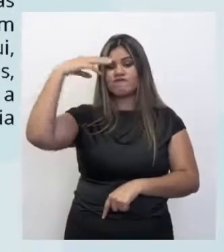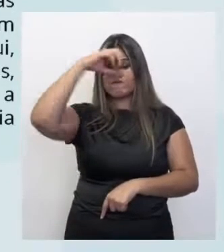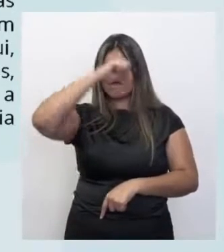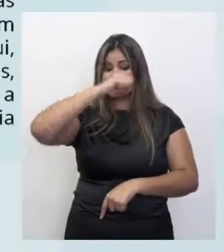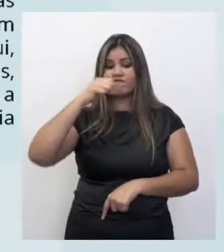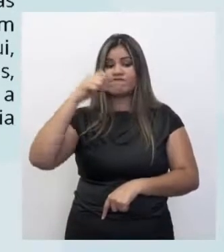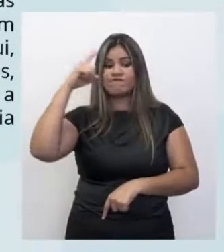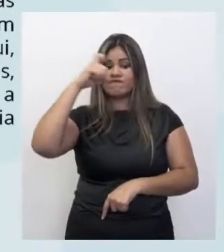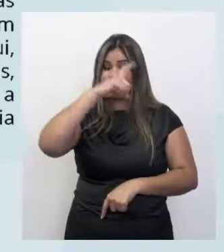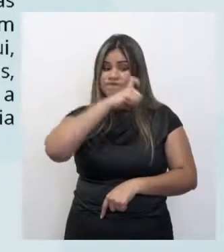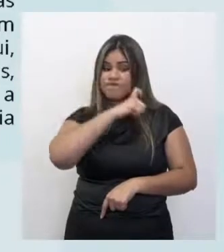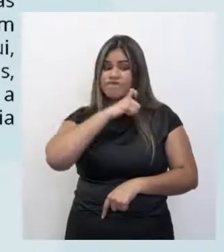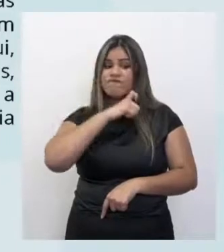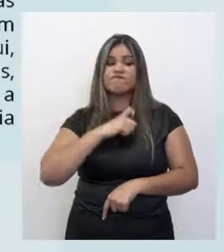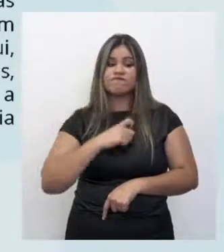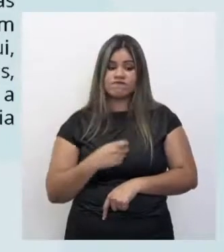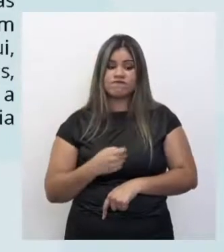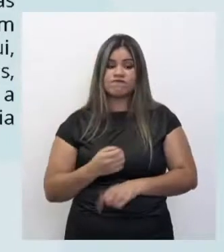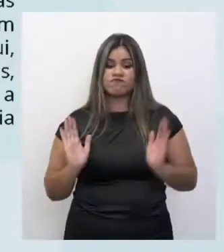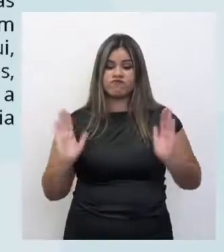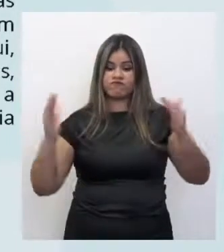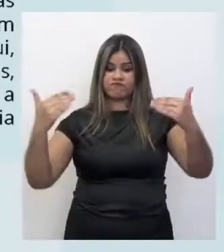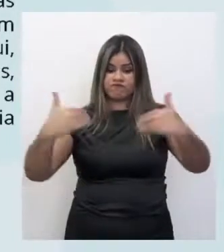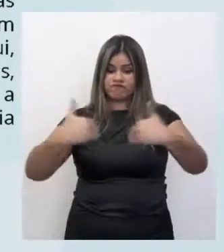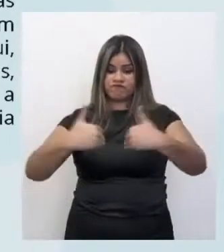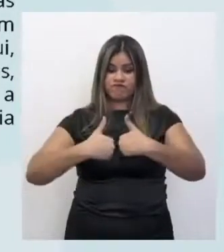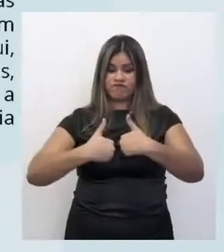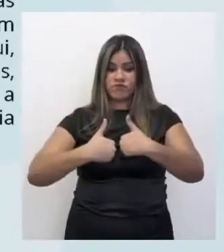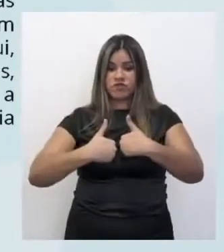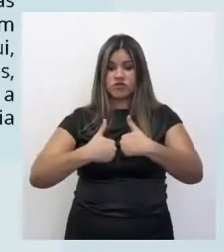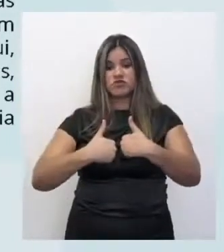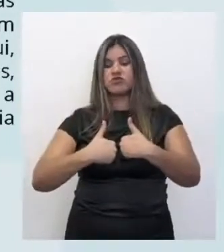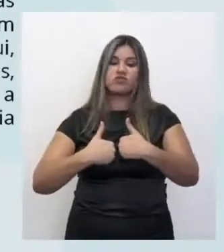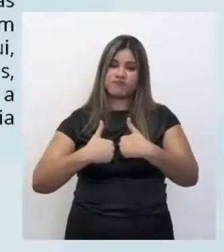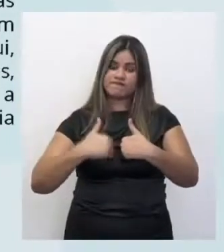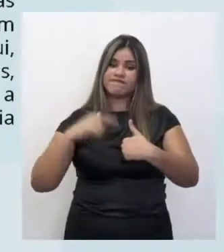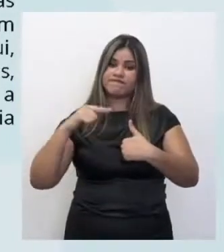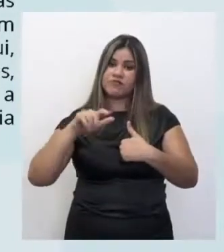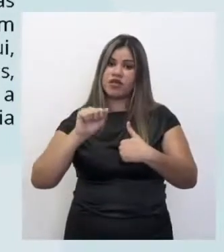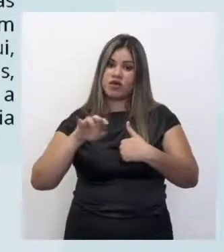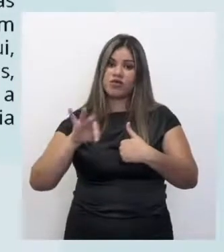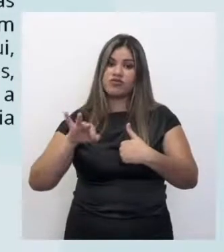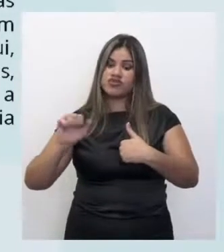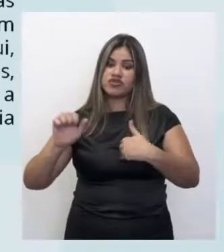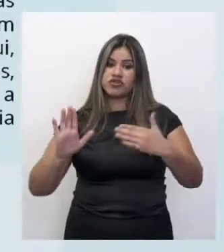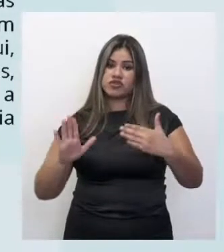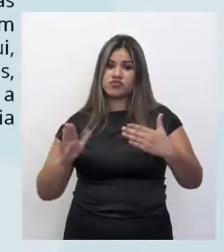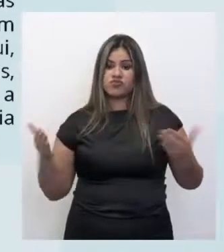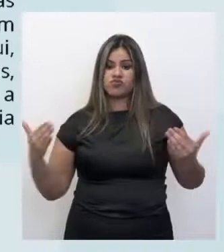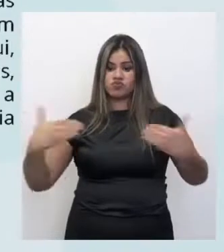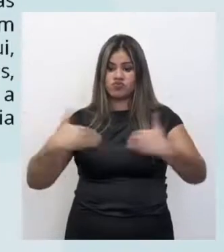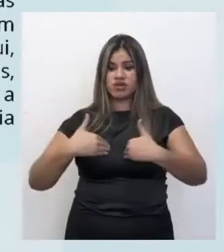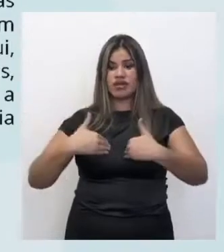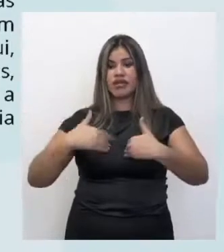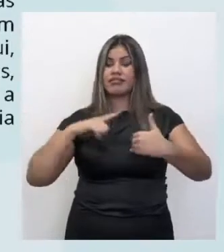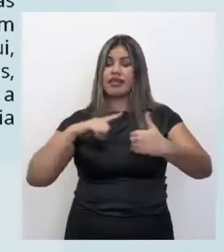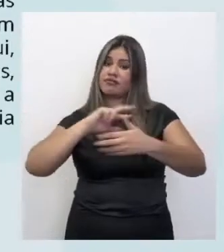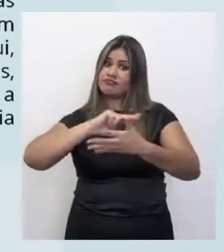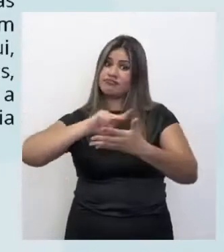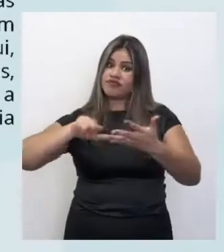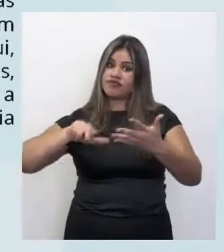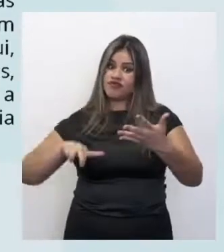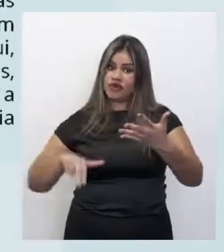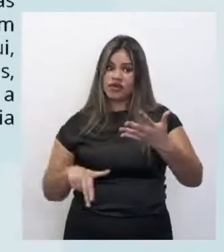aprendizagem, construções de espectro autista. Então, vocês têm que lembrar sempre que o autismo ele é um espectro, tem vários níveis, né, de Tá autismo. escrito